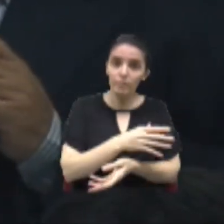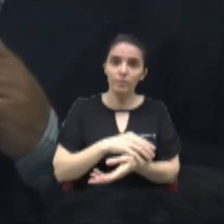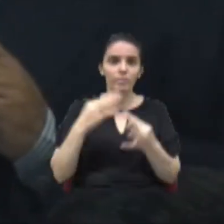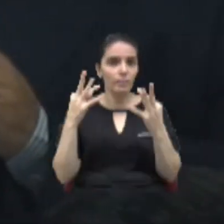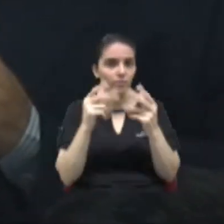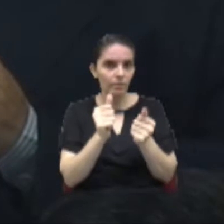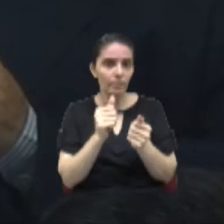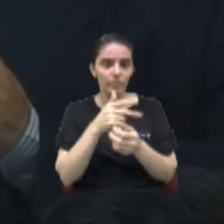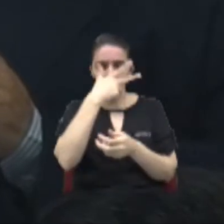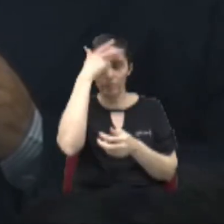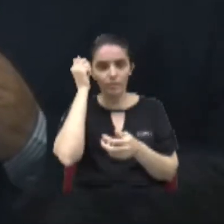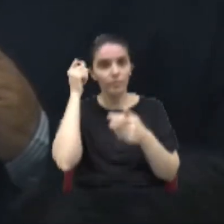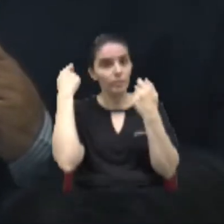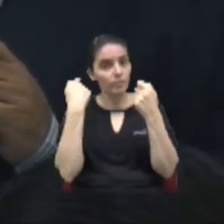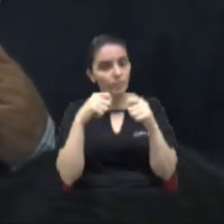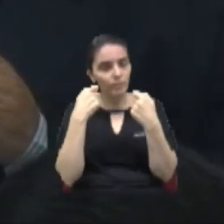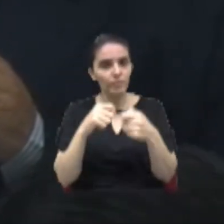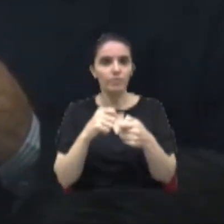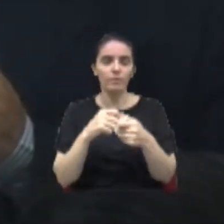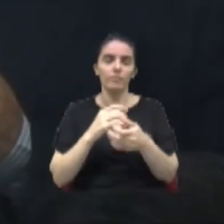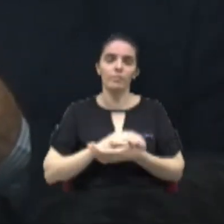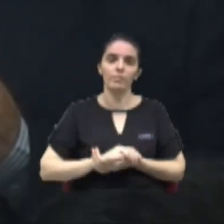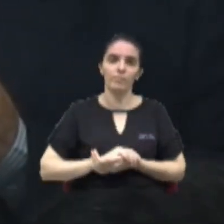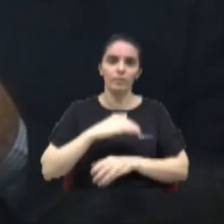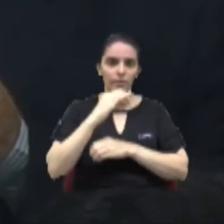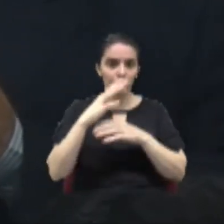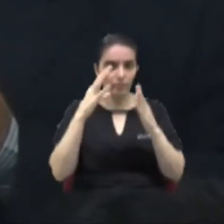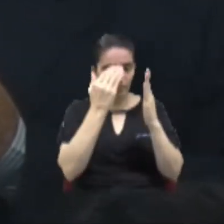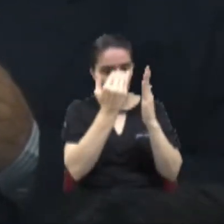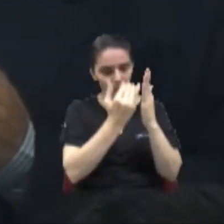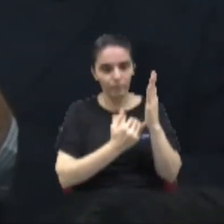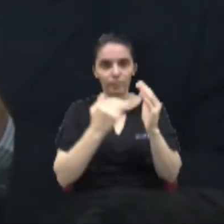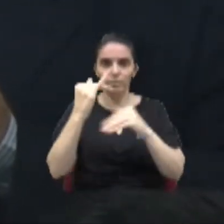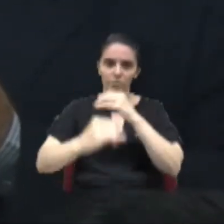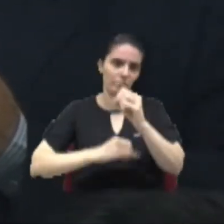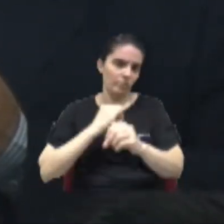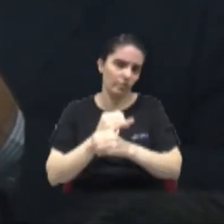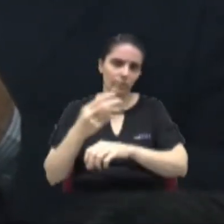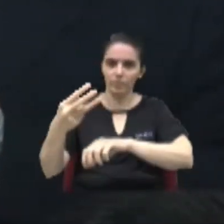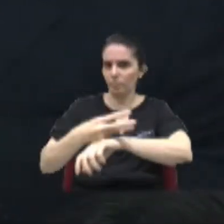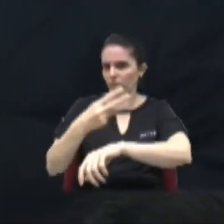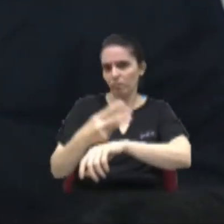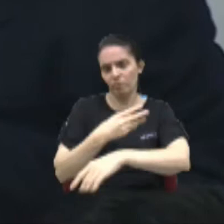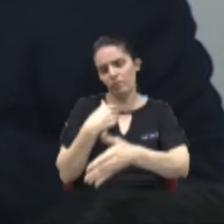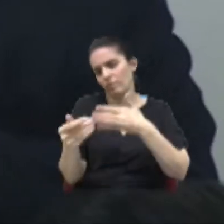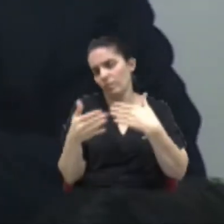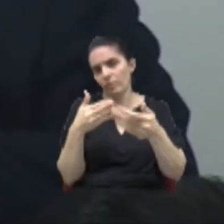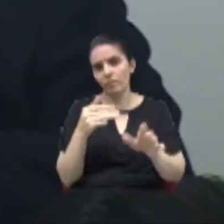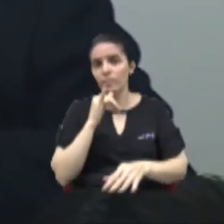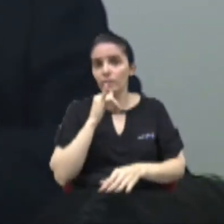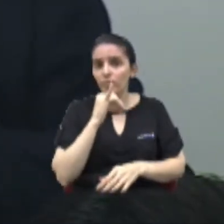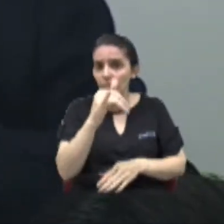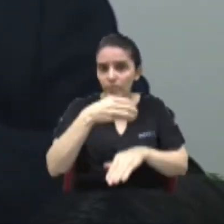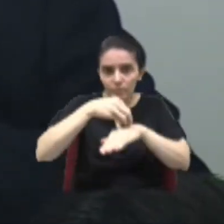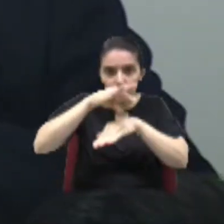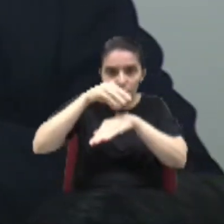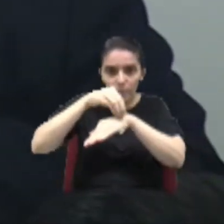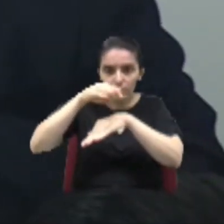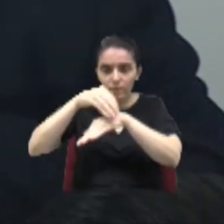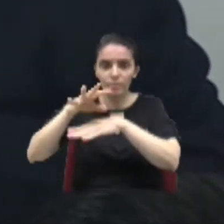tinha pessoas que não tinha documentos, que está trabalhando, que está morando com o pai, com a mãe,